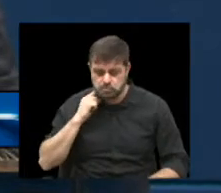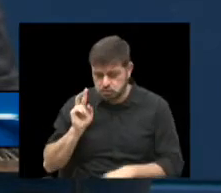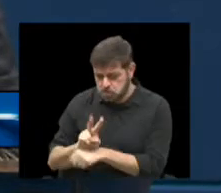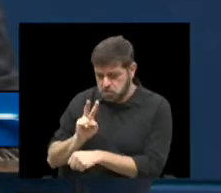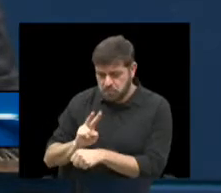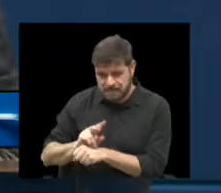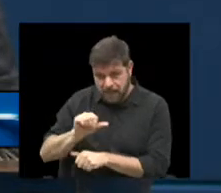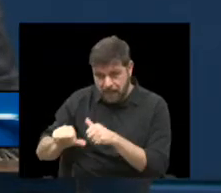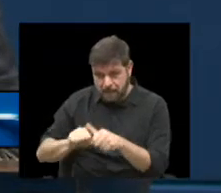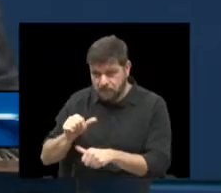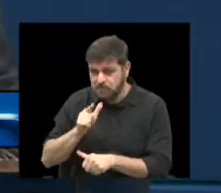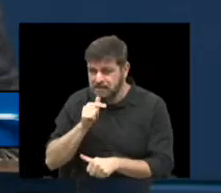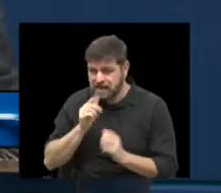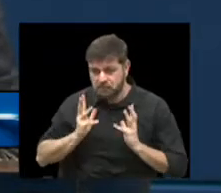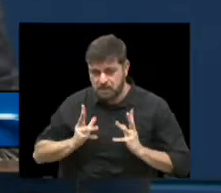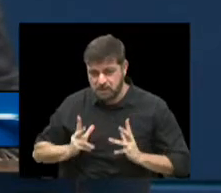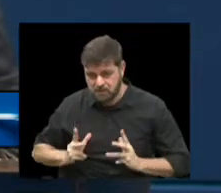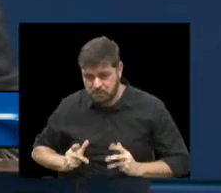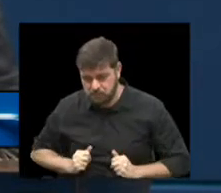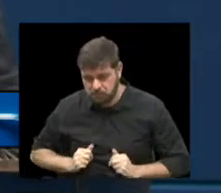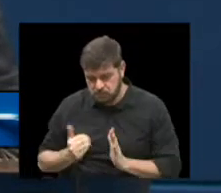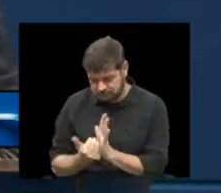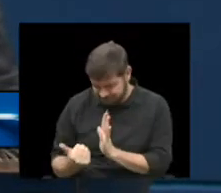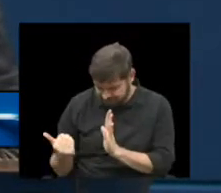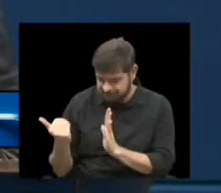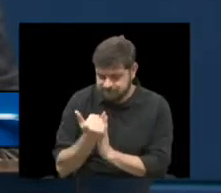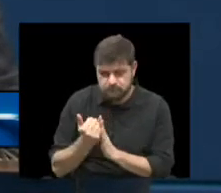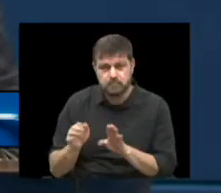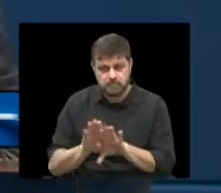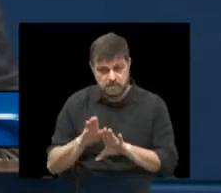para 95%, e percentual de